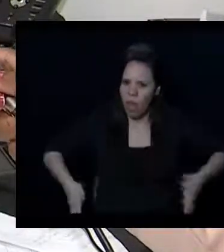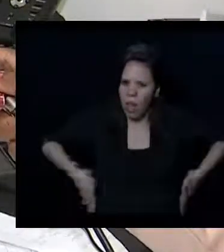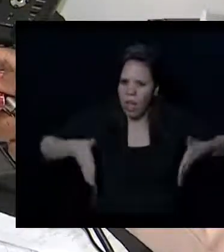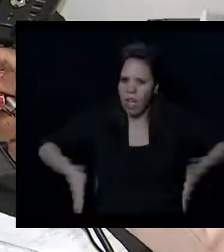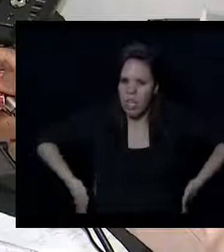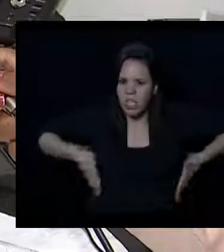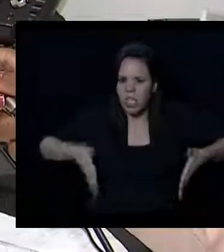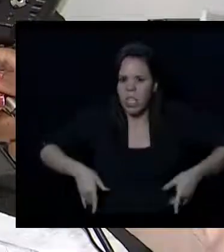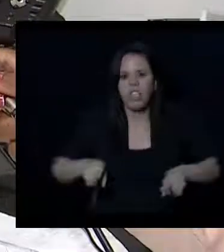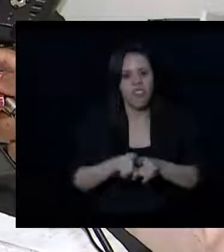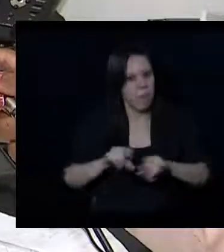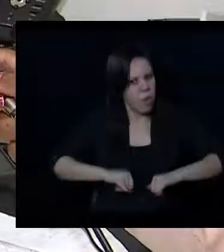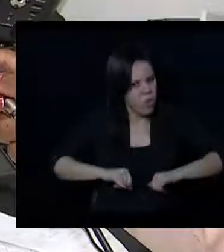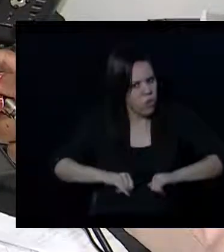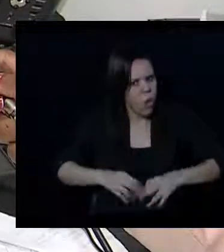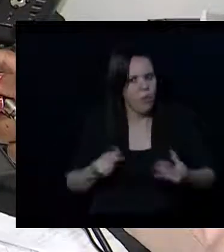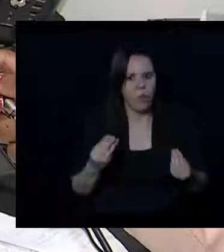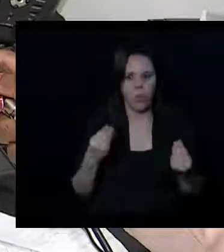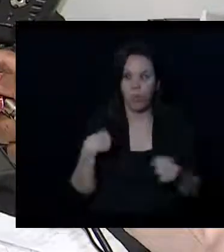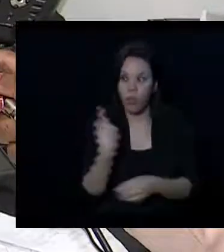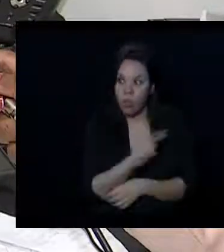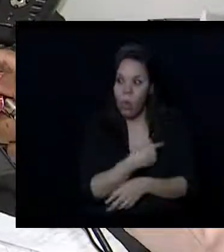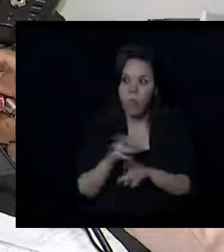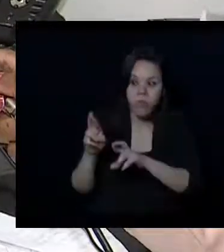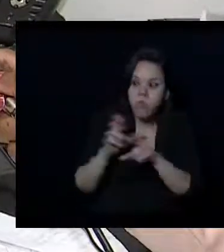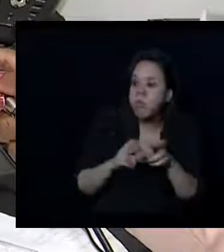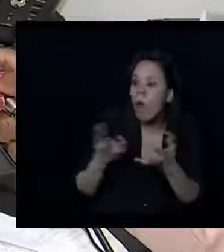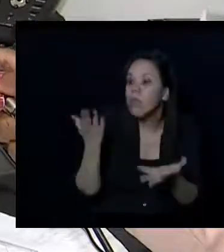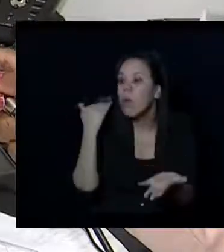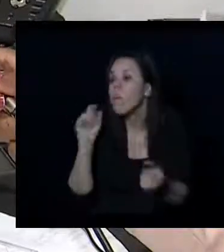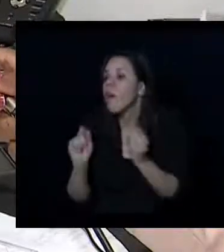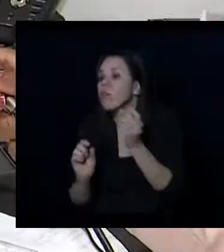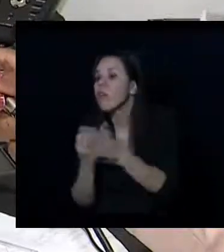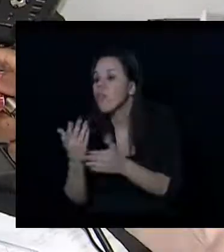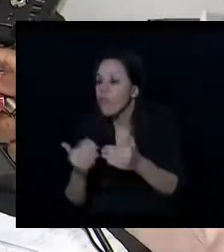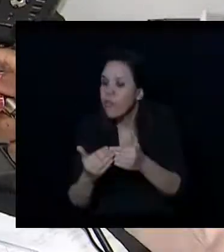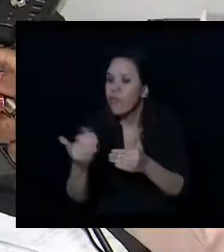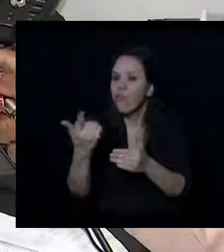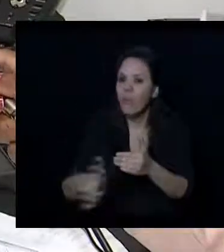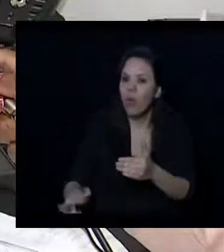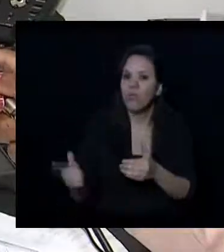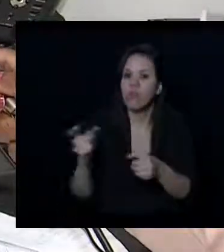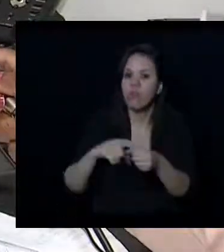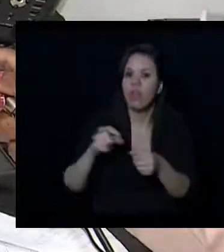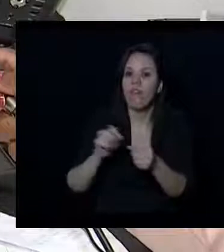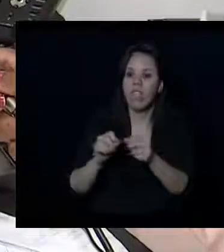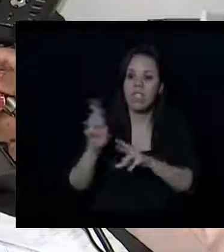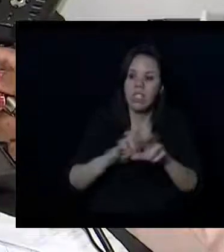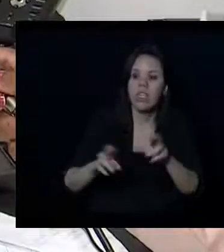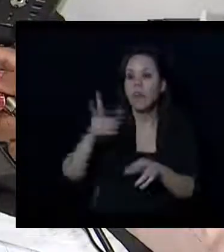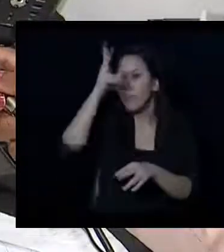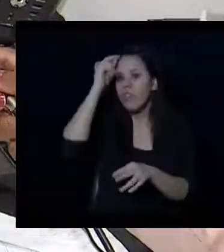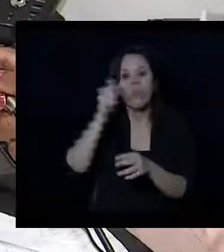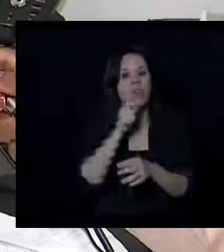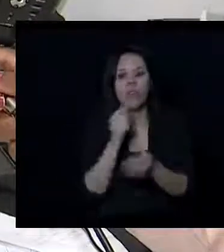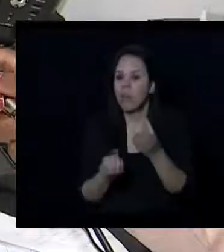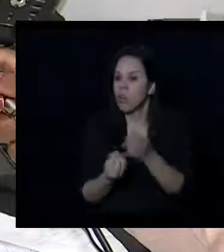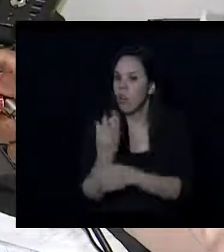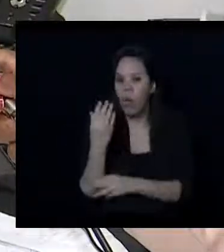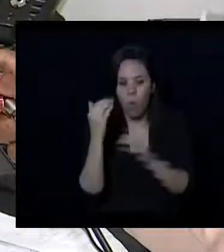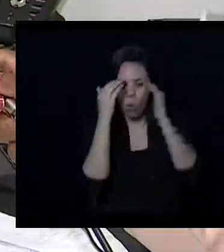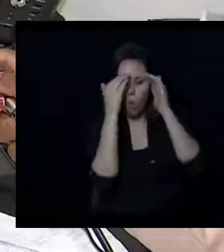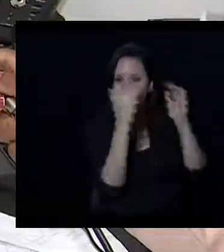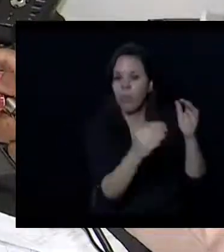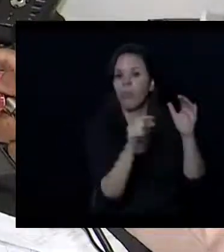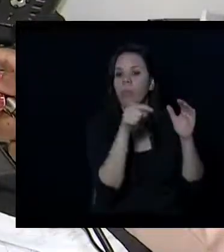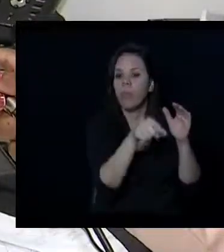bastante. E nós fizemos essa fiscalização e vamos retomar agora no segundo semestre, porque a prefeitura não cumpriu a parte dela, que